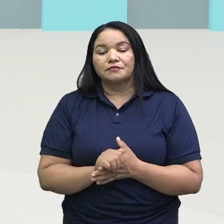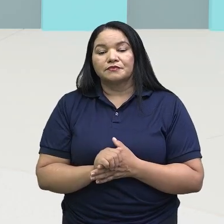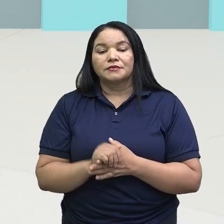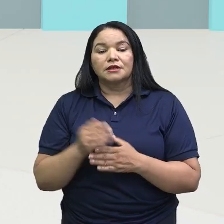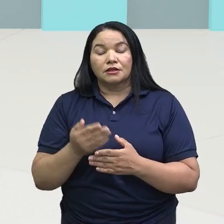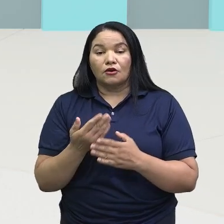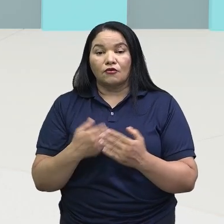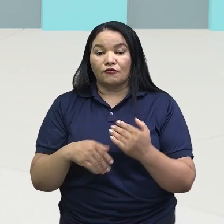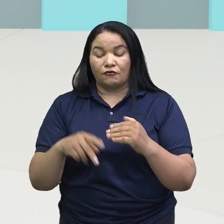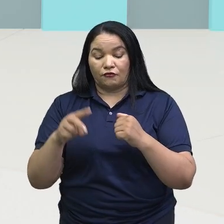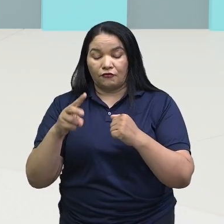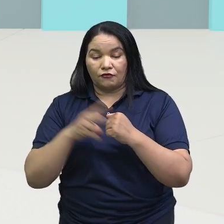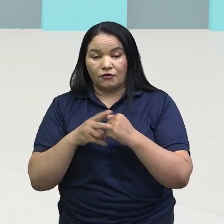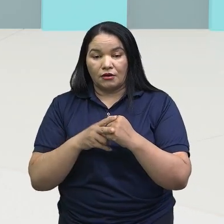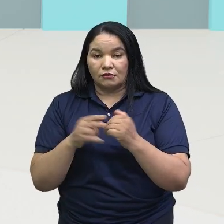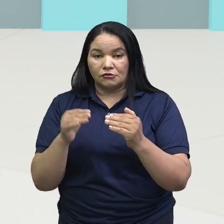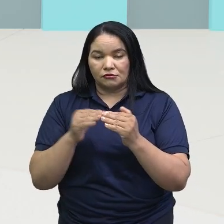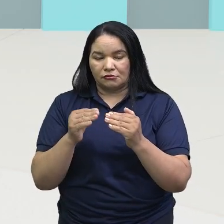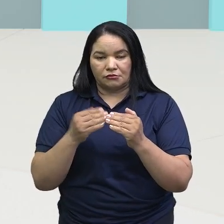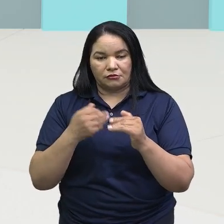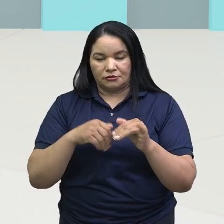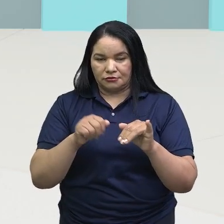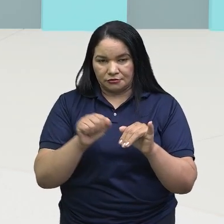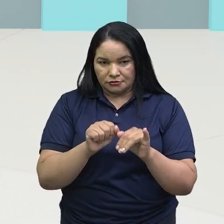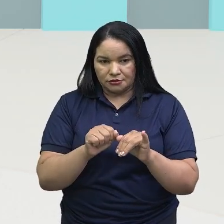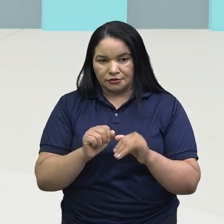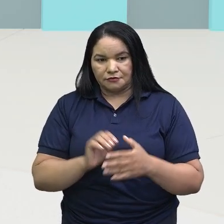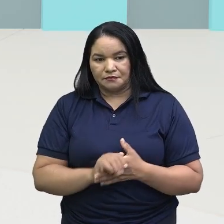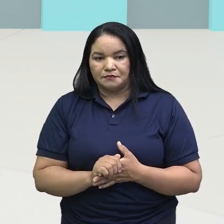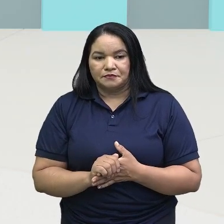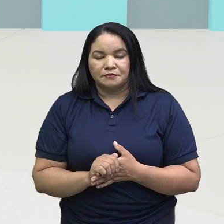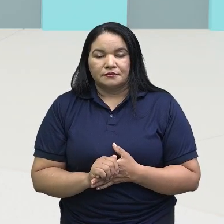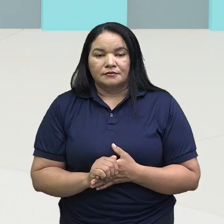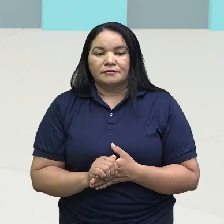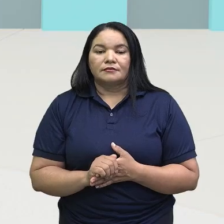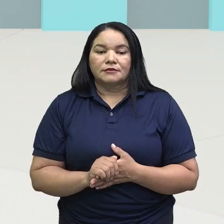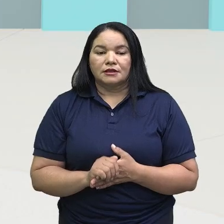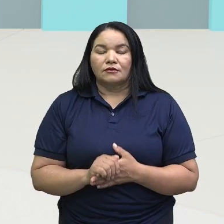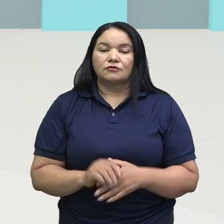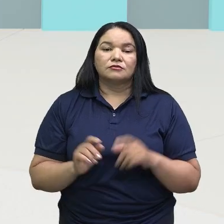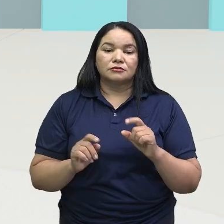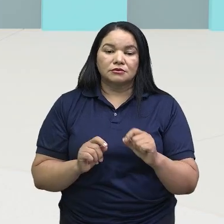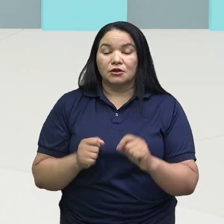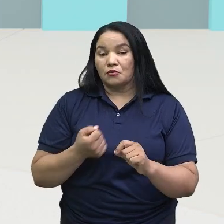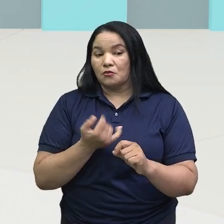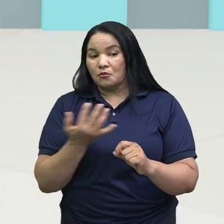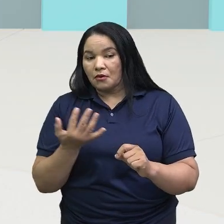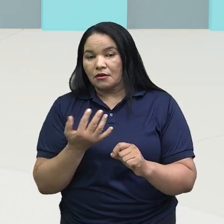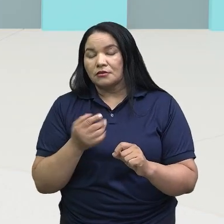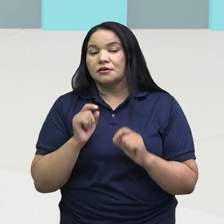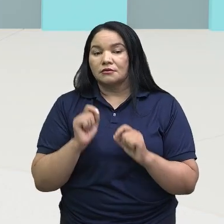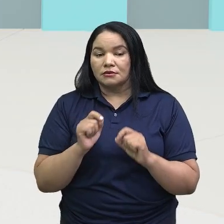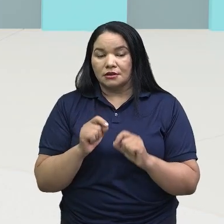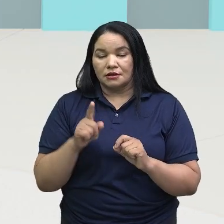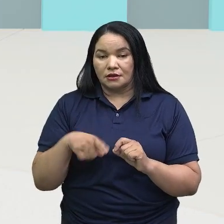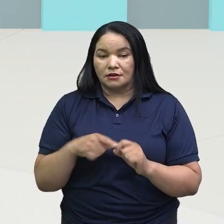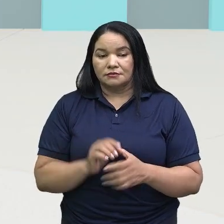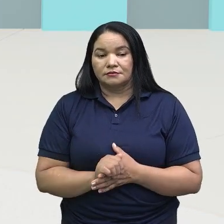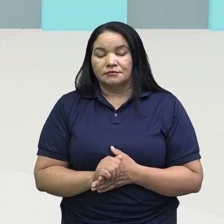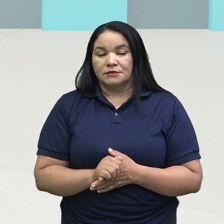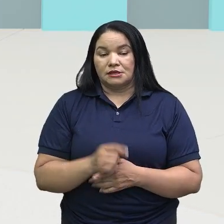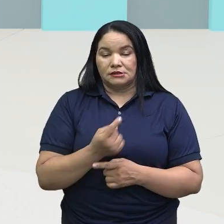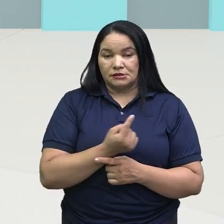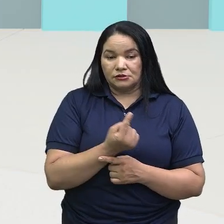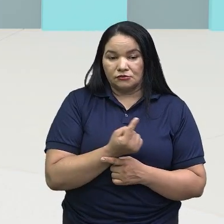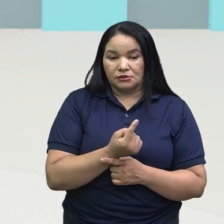está concordando aí com o sujeito. Né? Em número, nós temos no singular, ela